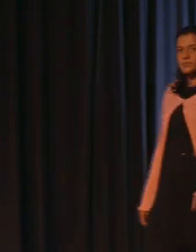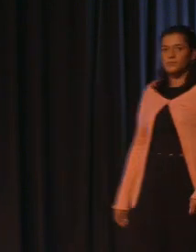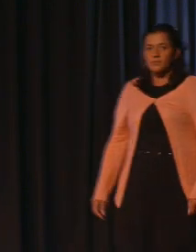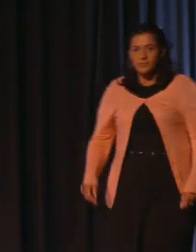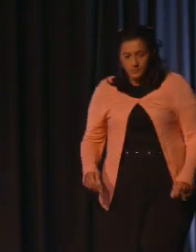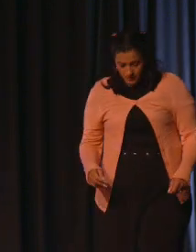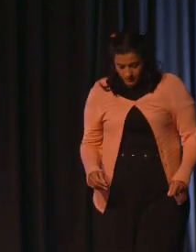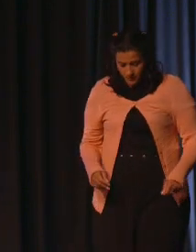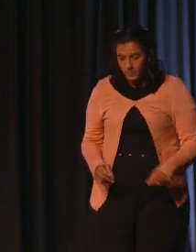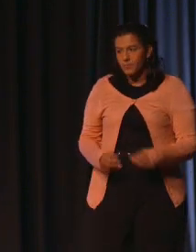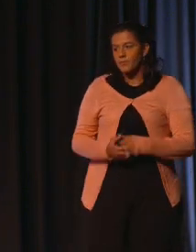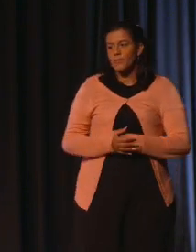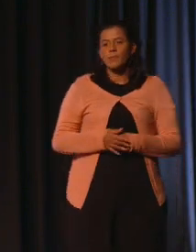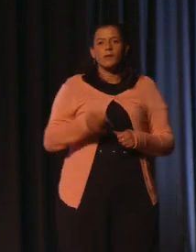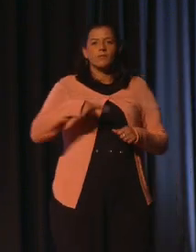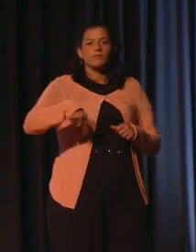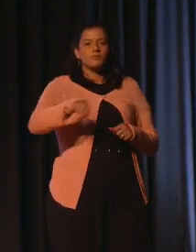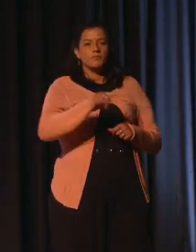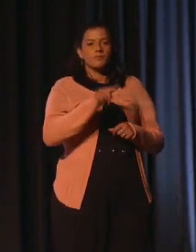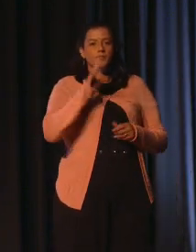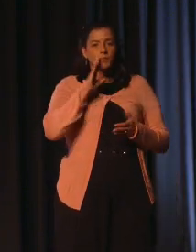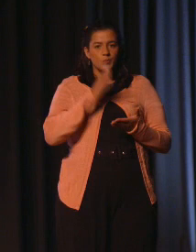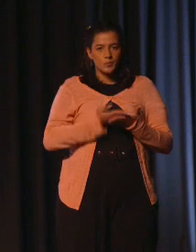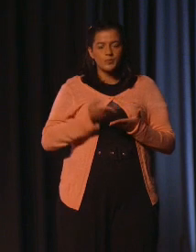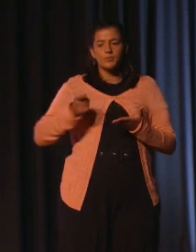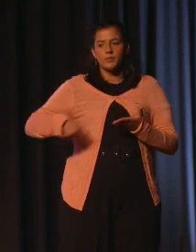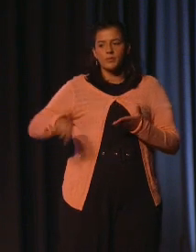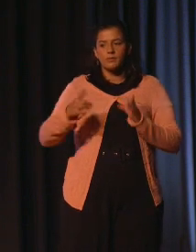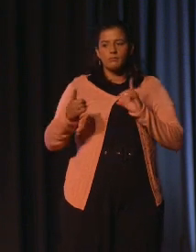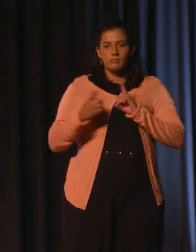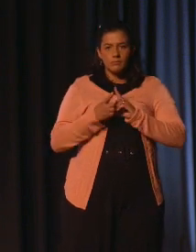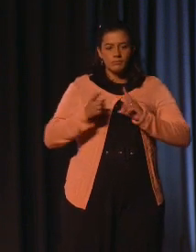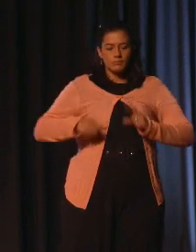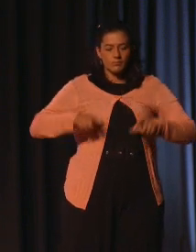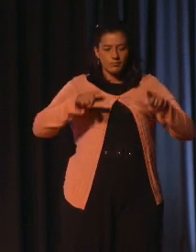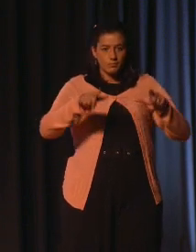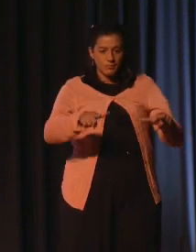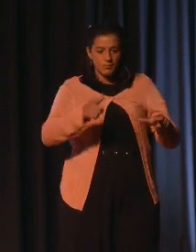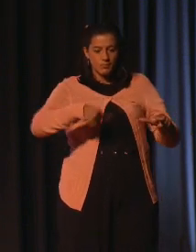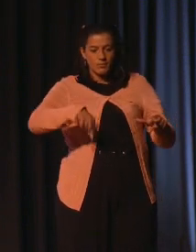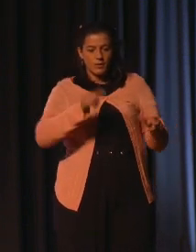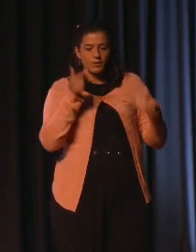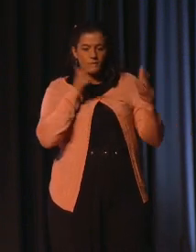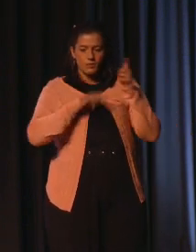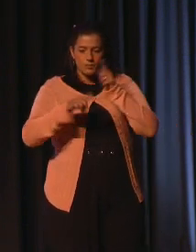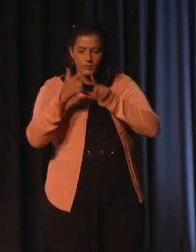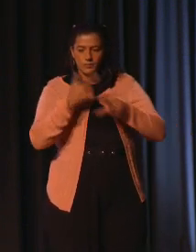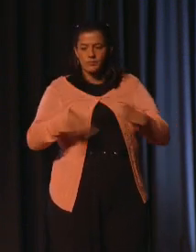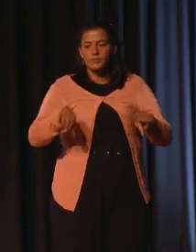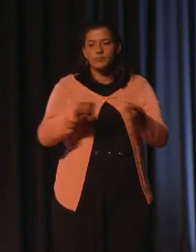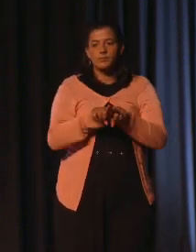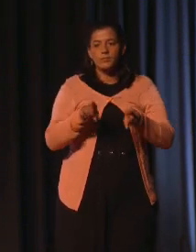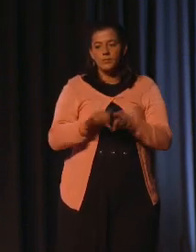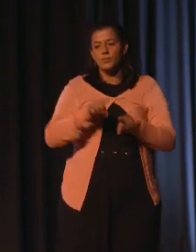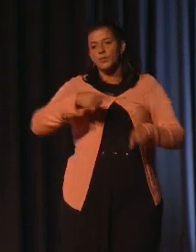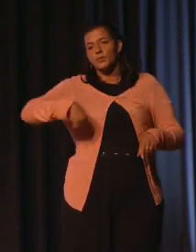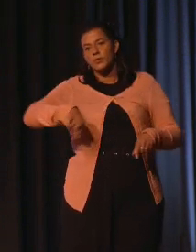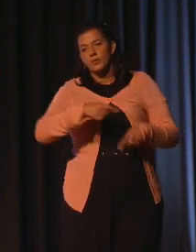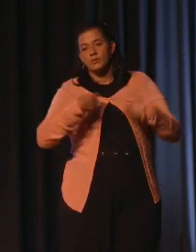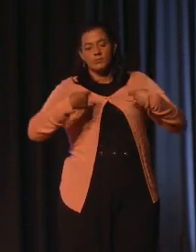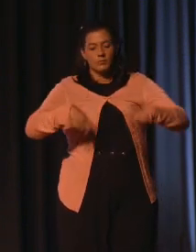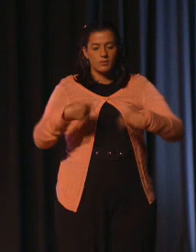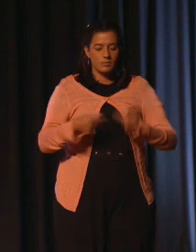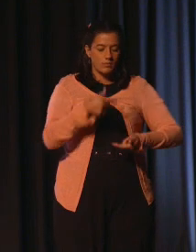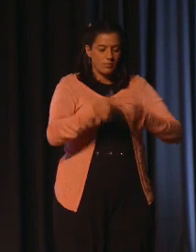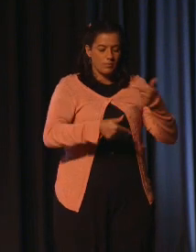entrega dentro daquele prazo. Isso tem sido uma dificuldade para nós, que muitas vezes tem acontecido também. E aí a gente tem que trabalhar diversas